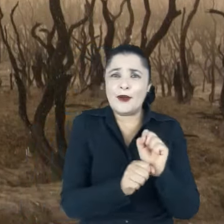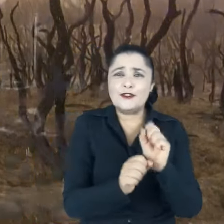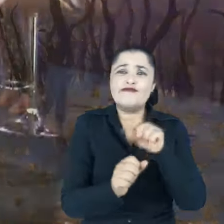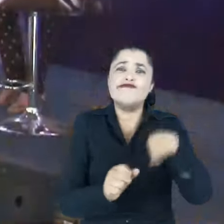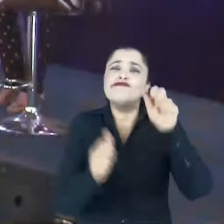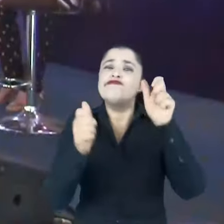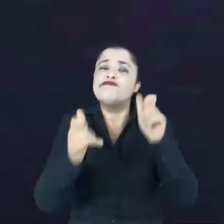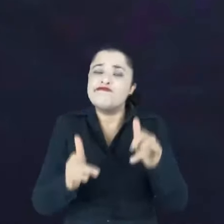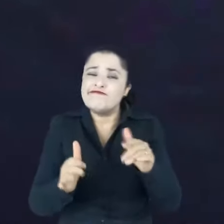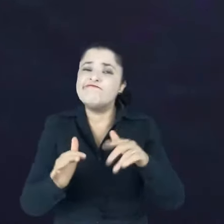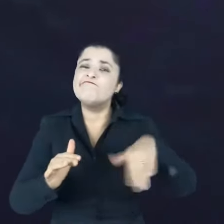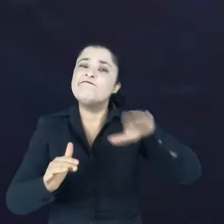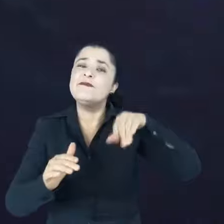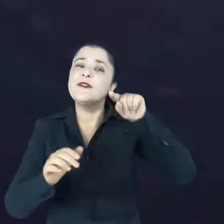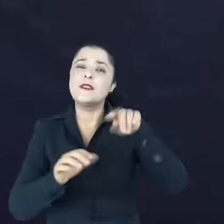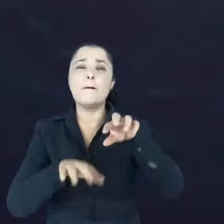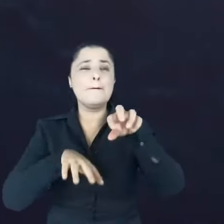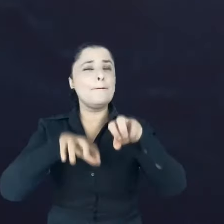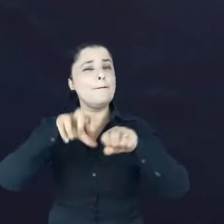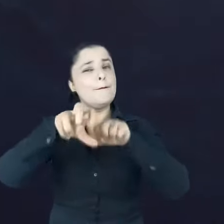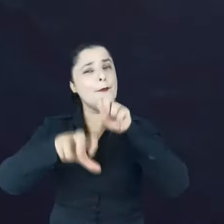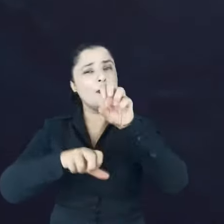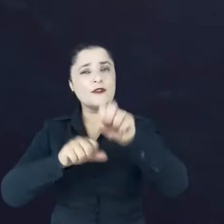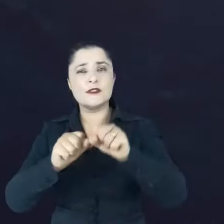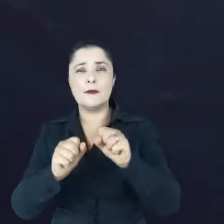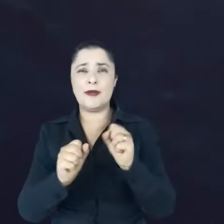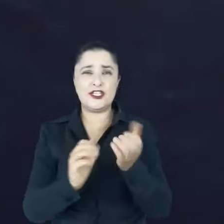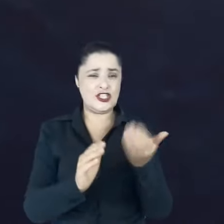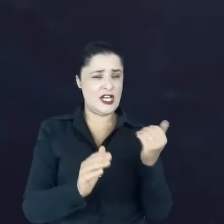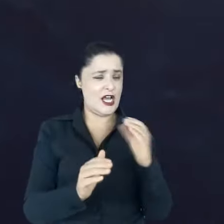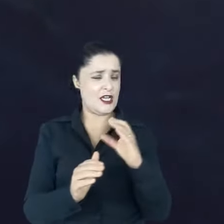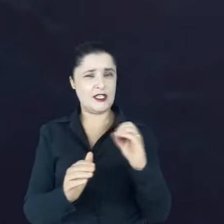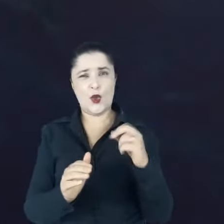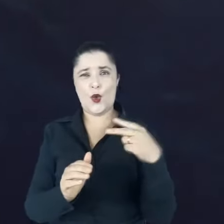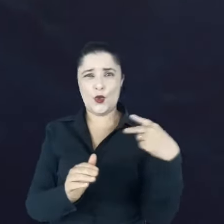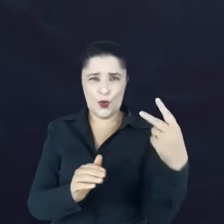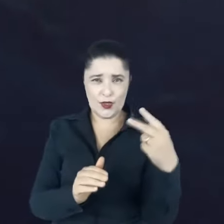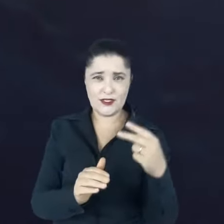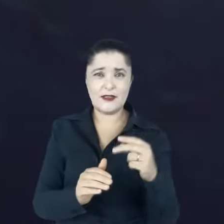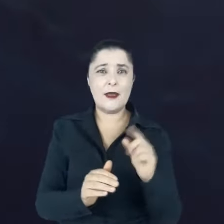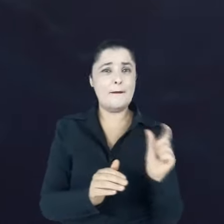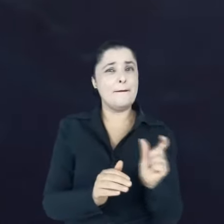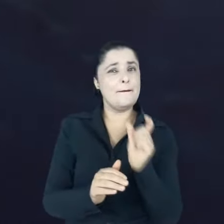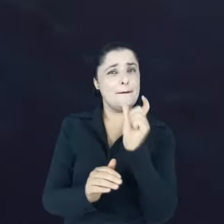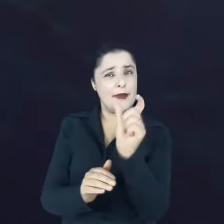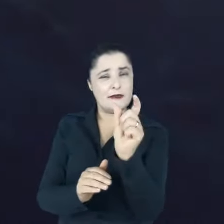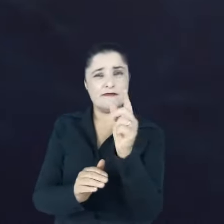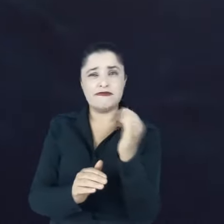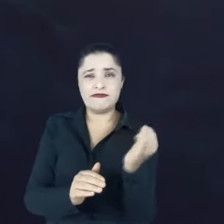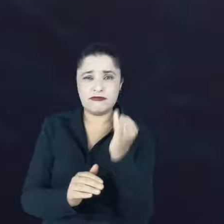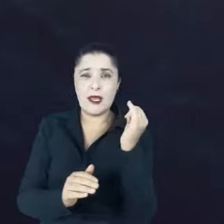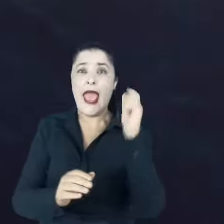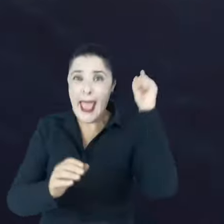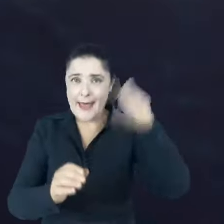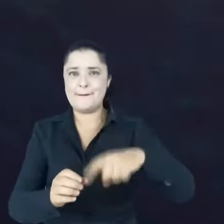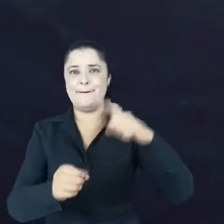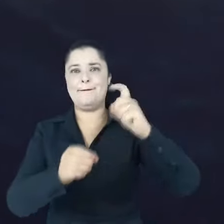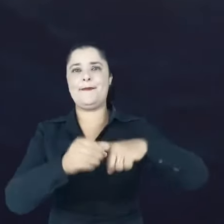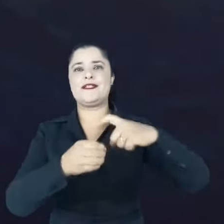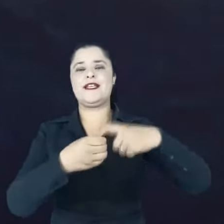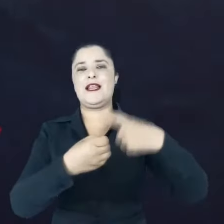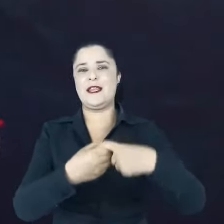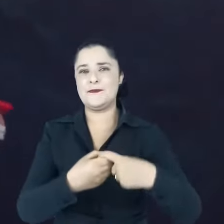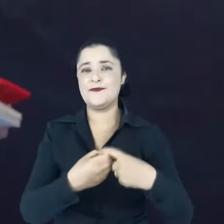busca pela descarbonização, a palavra-chave que surge é parceria. Devemos procurar aqueles